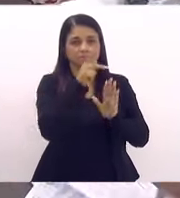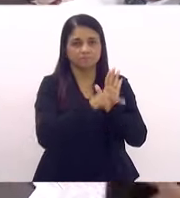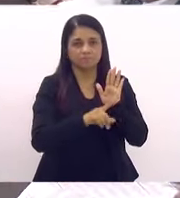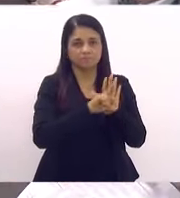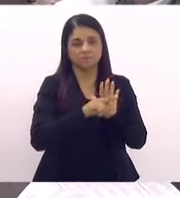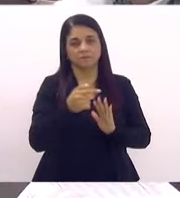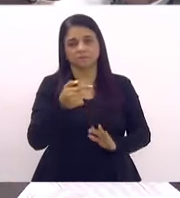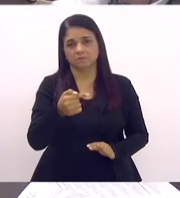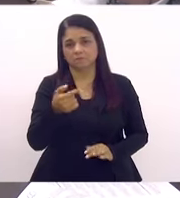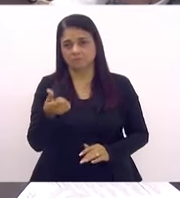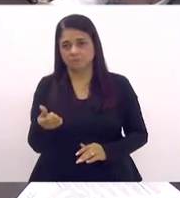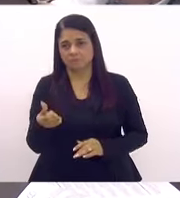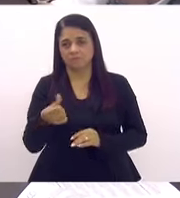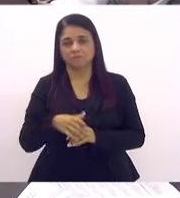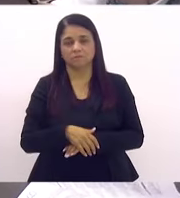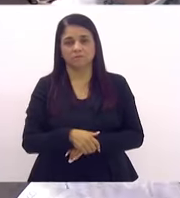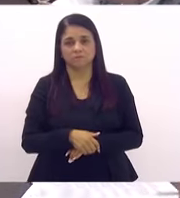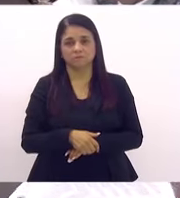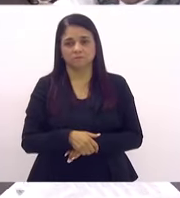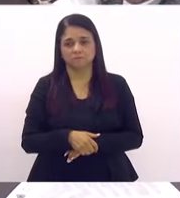76.